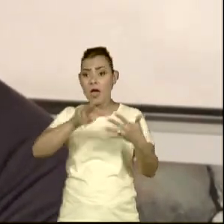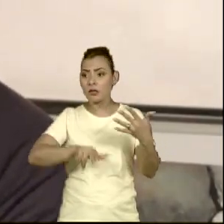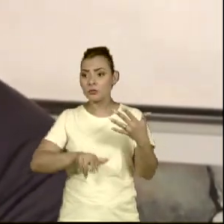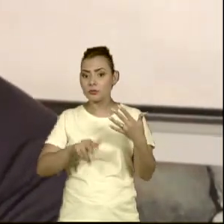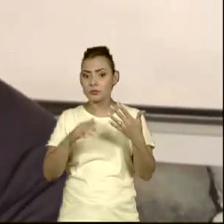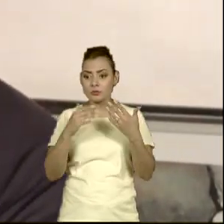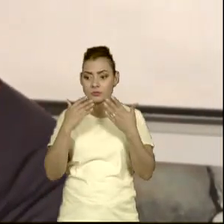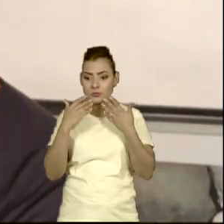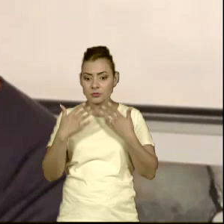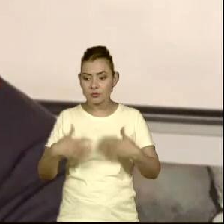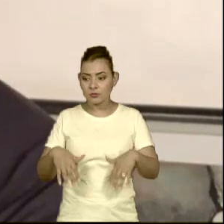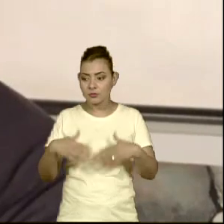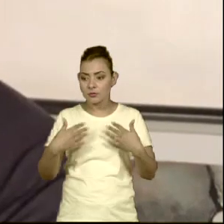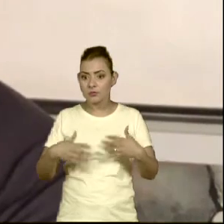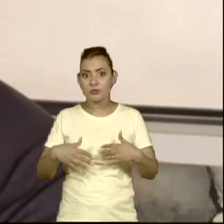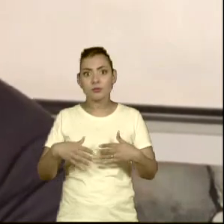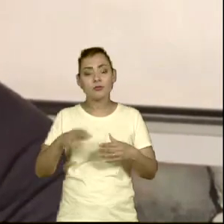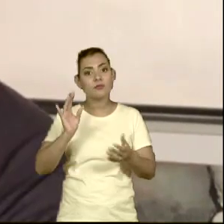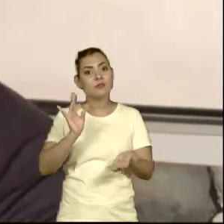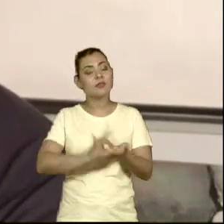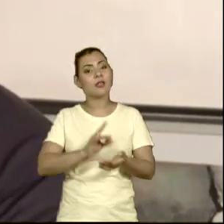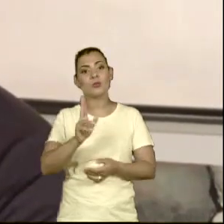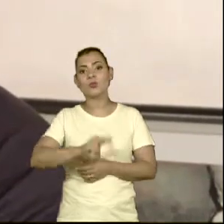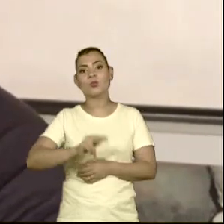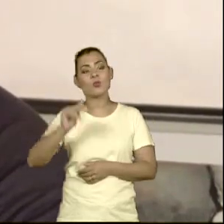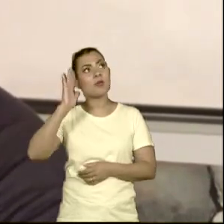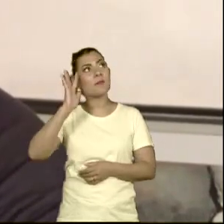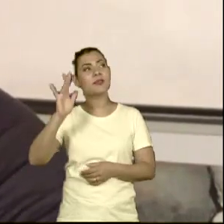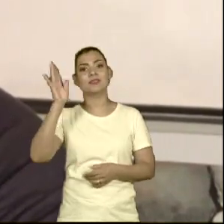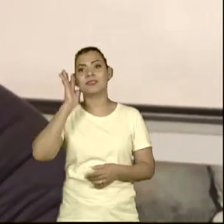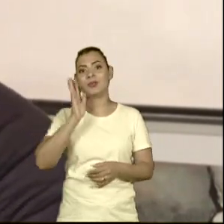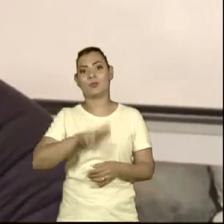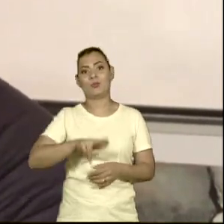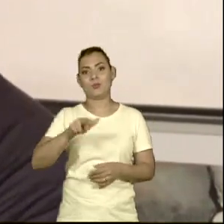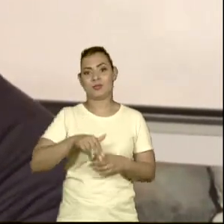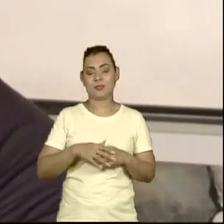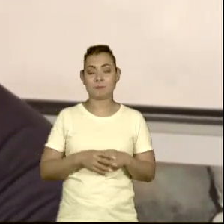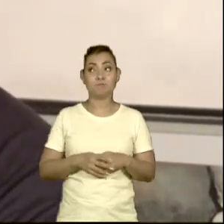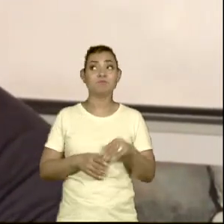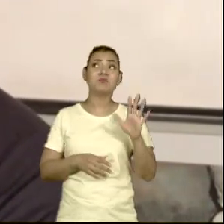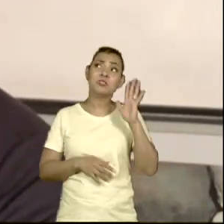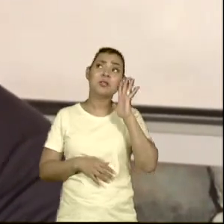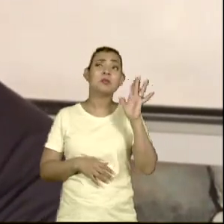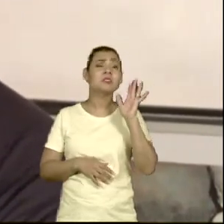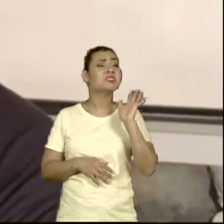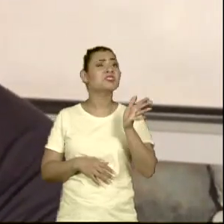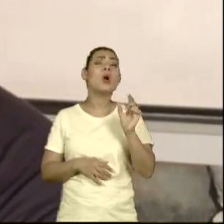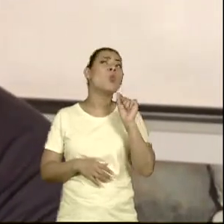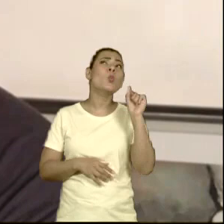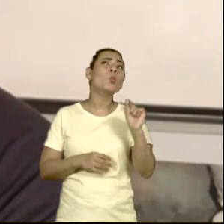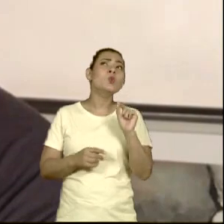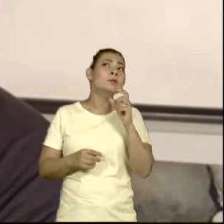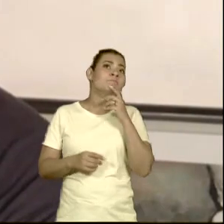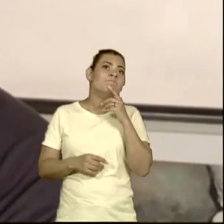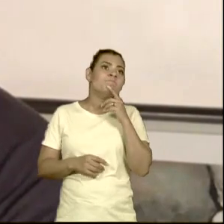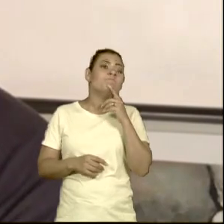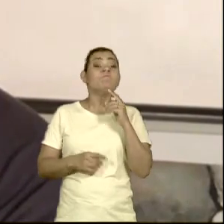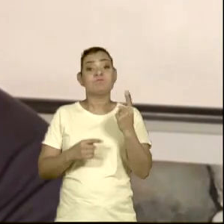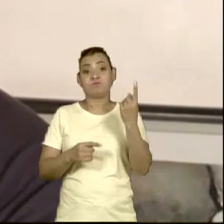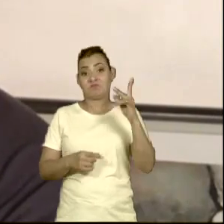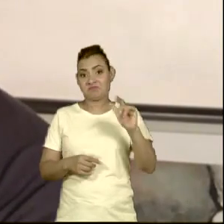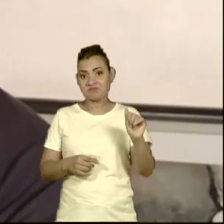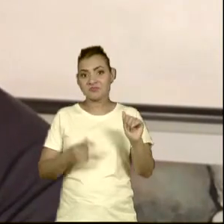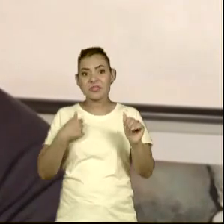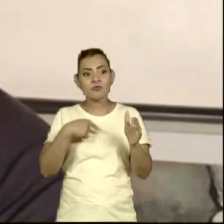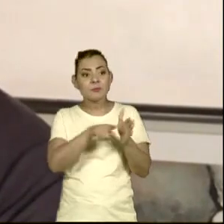juro, até aquele momento eu nunca tinha pensado nisso, o máximo que eu tinha pensado é que uma vez a gente